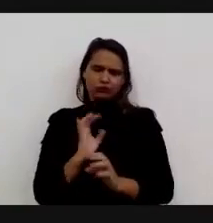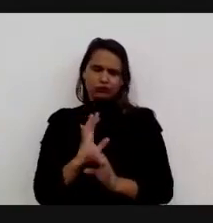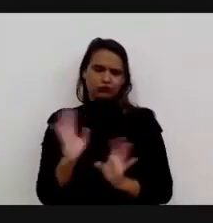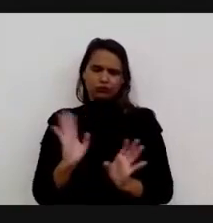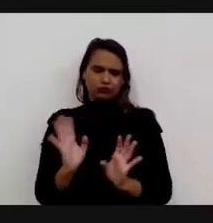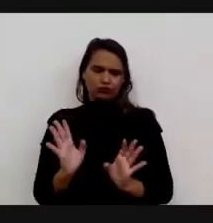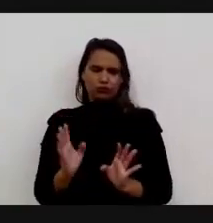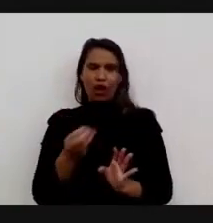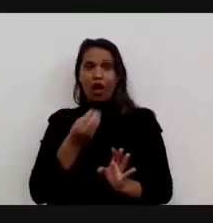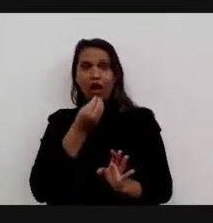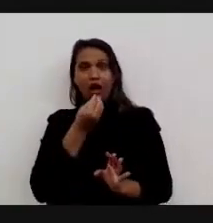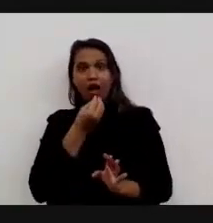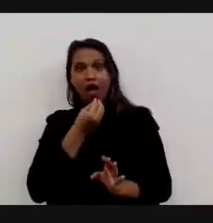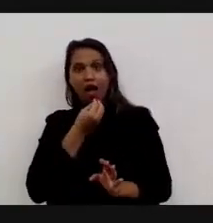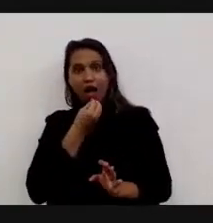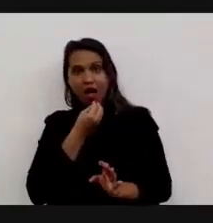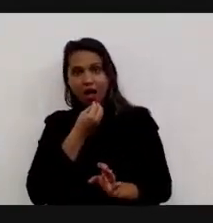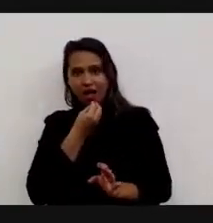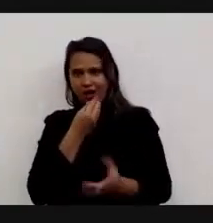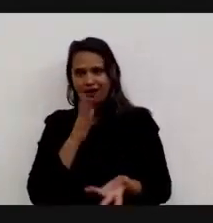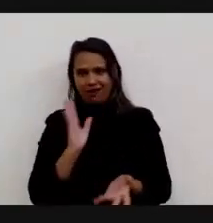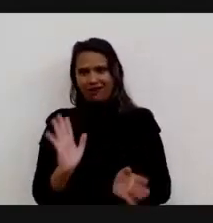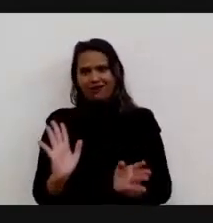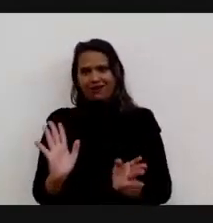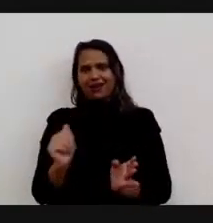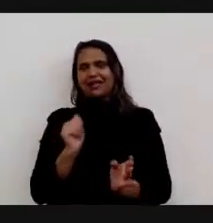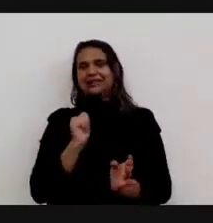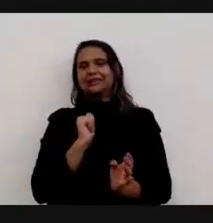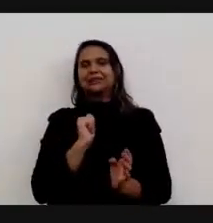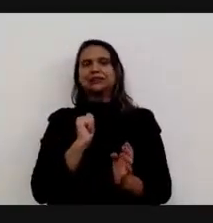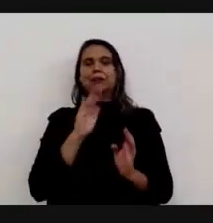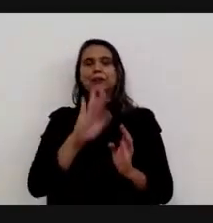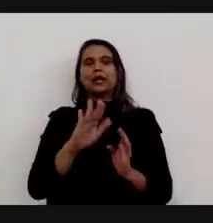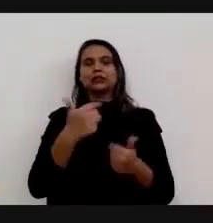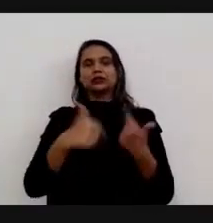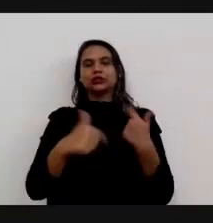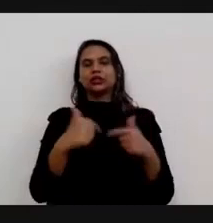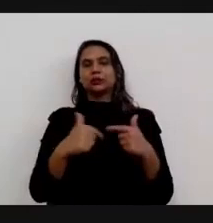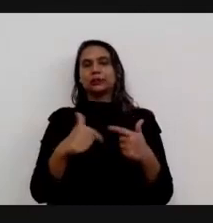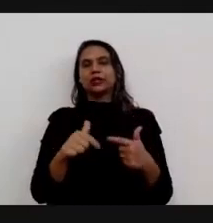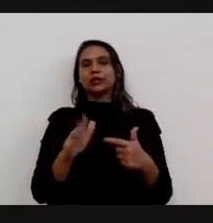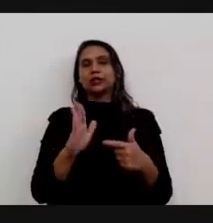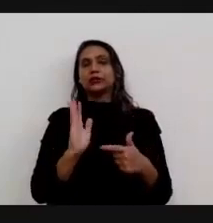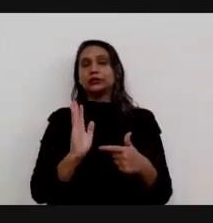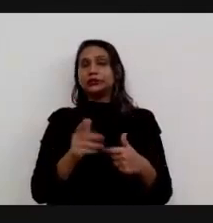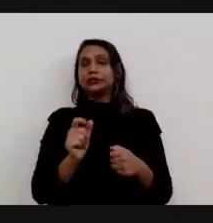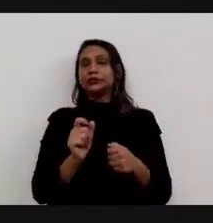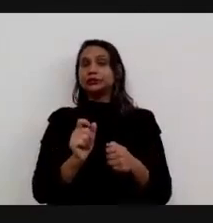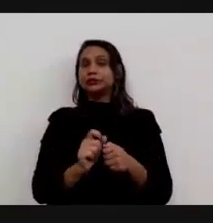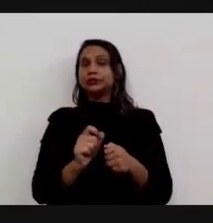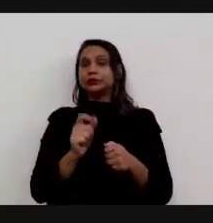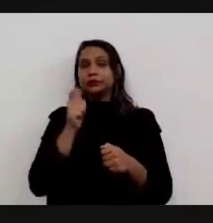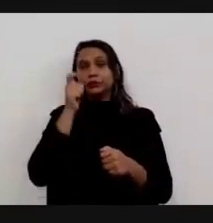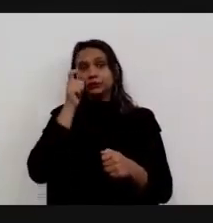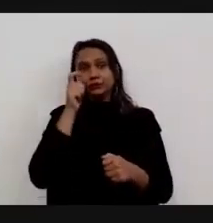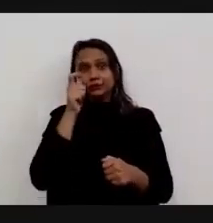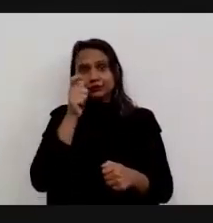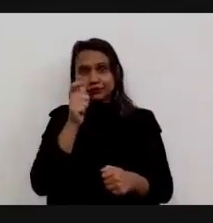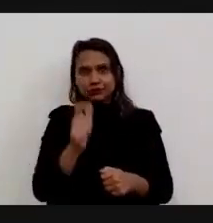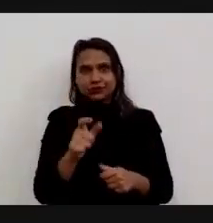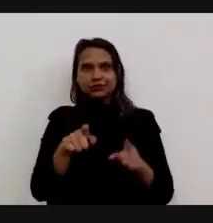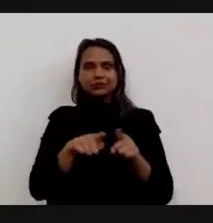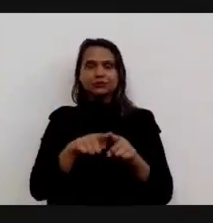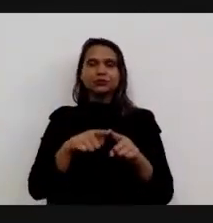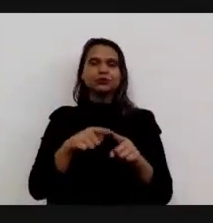muito experimental, mas é importante, a gente fez esse trabalho justamente para a gente estar bem atento e